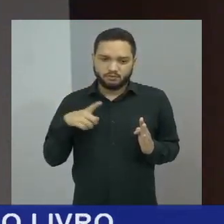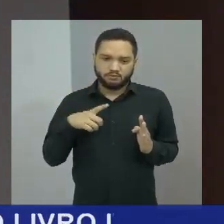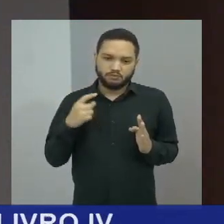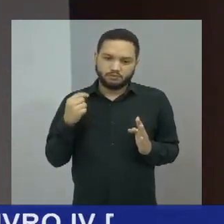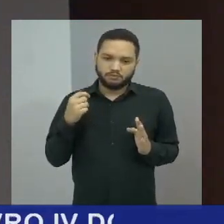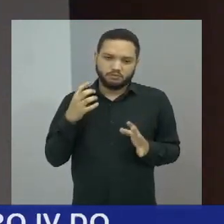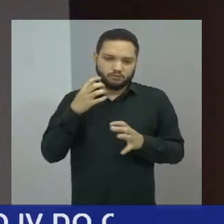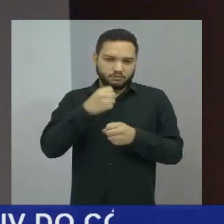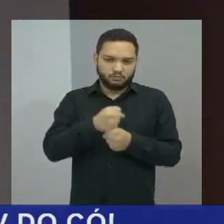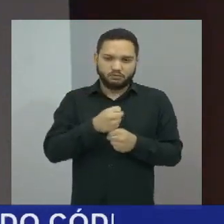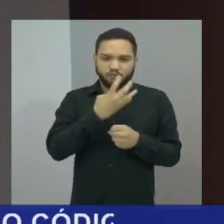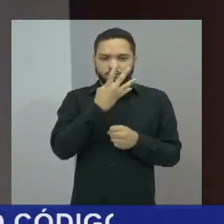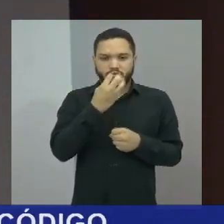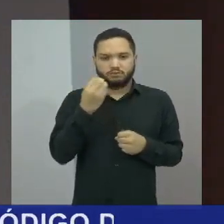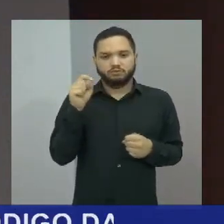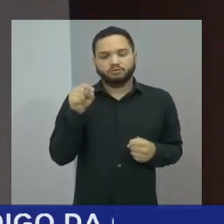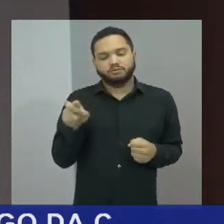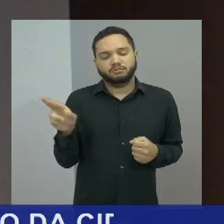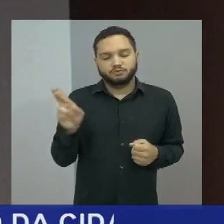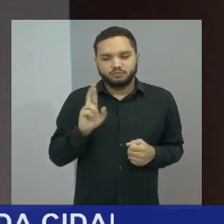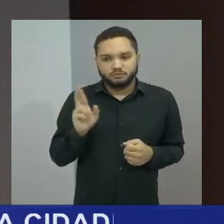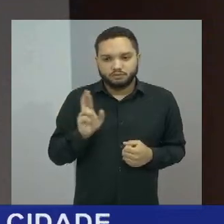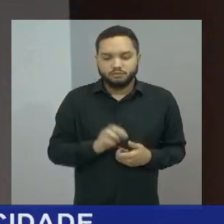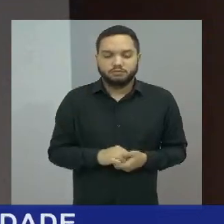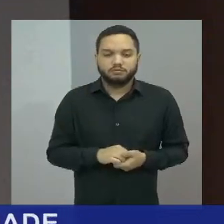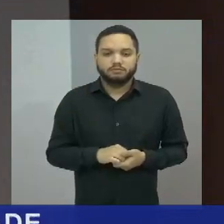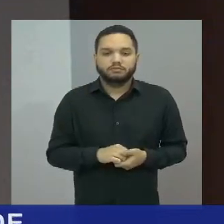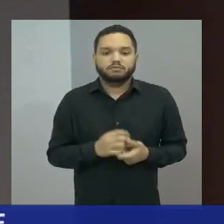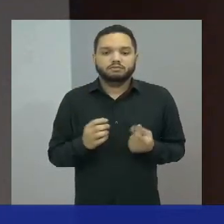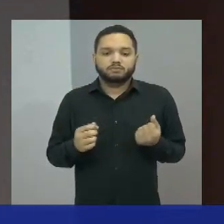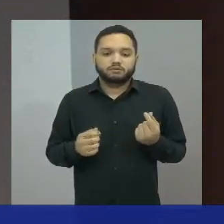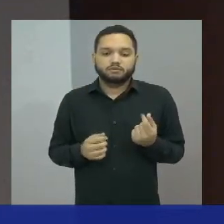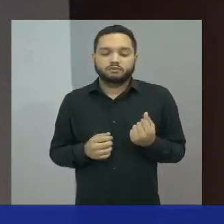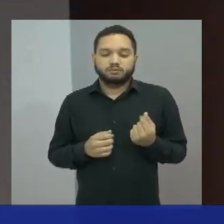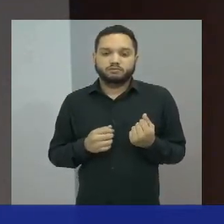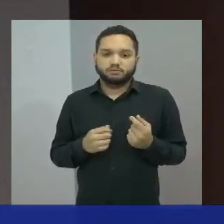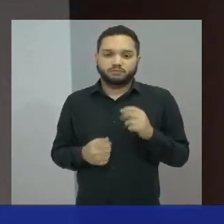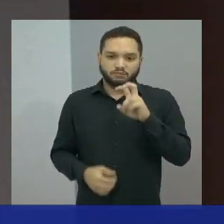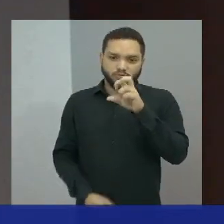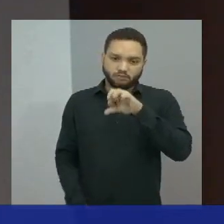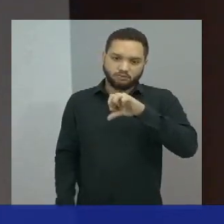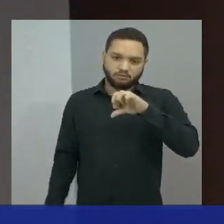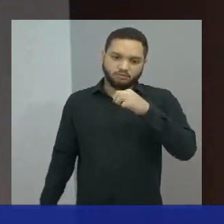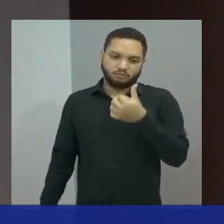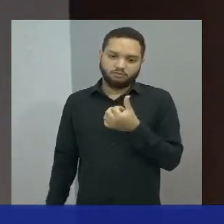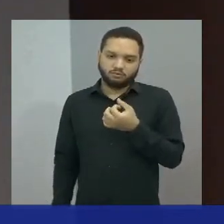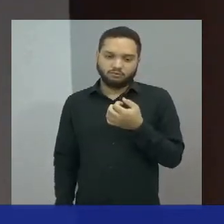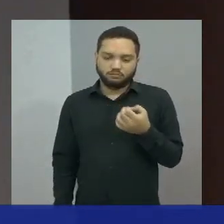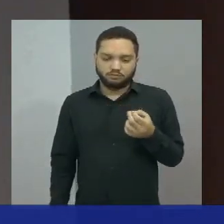por exemplo, R$ 400 mil, o valor da multa será de R$ 960.